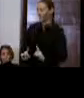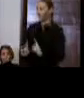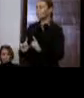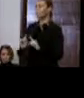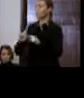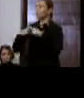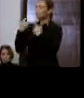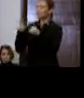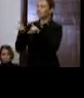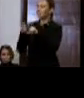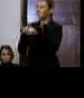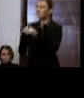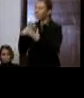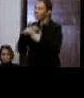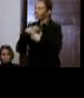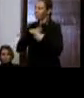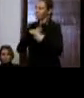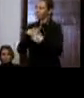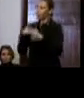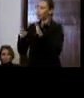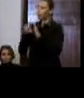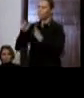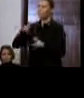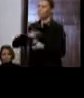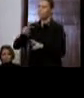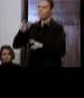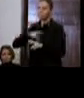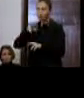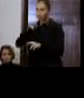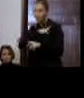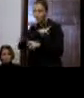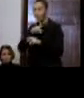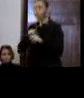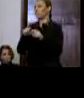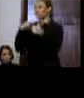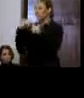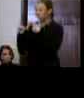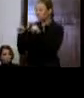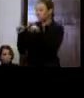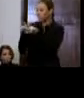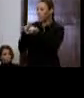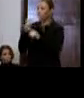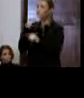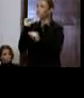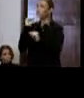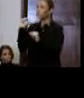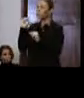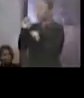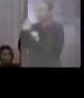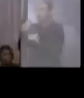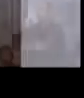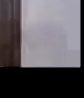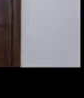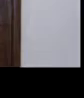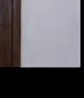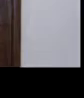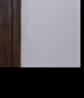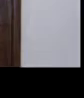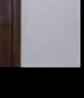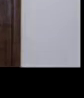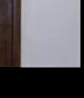mas também de sensibilizar o Ministério Público Federal e o Ministério Público do Trabalho para essa importante função